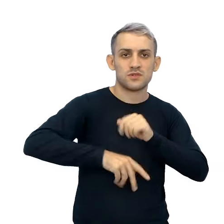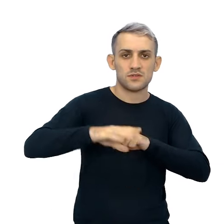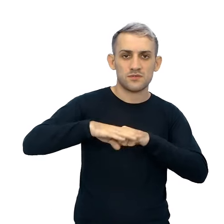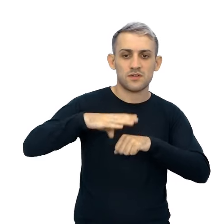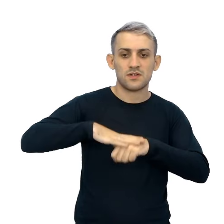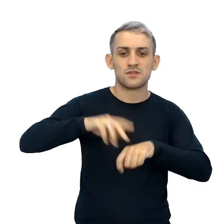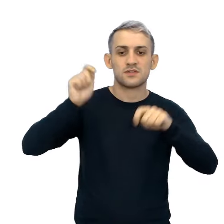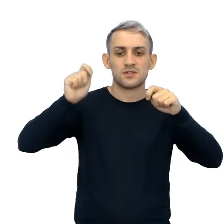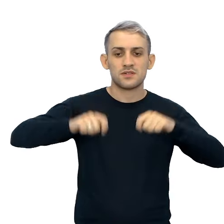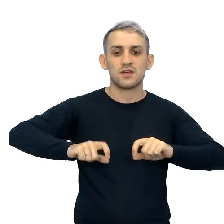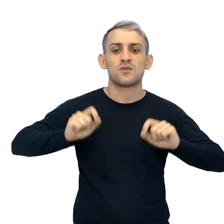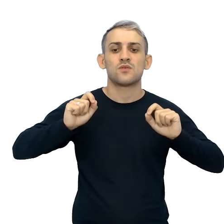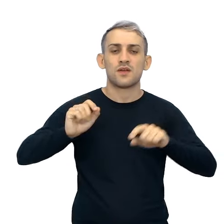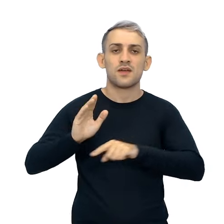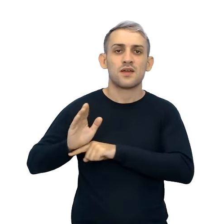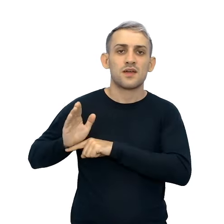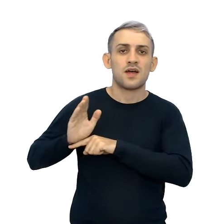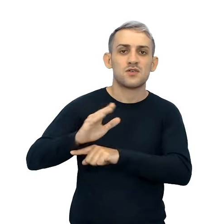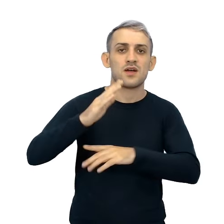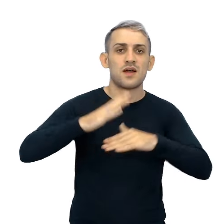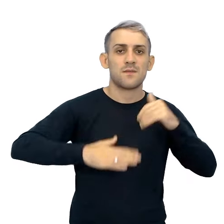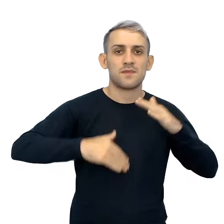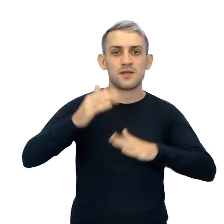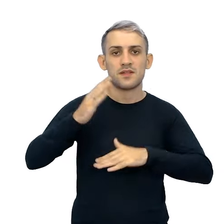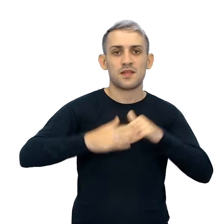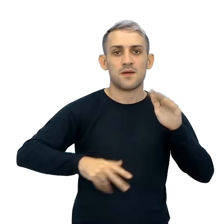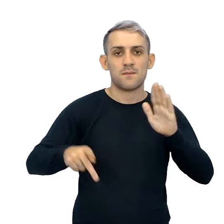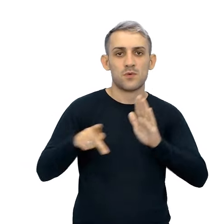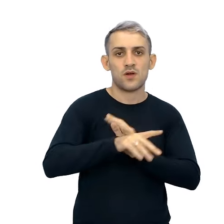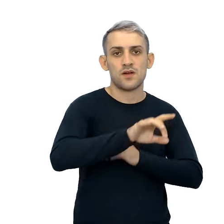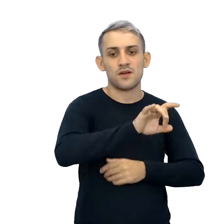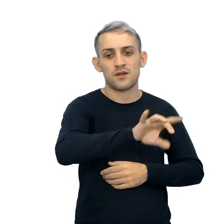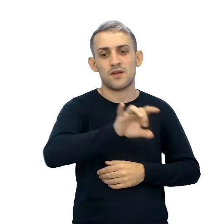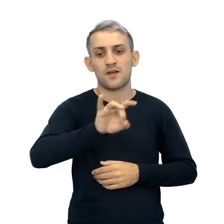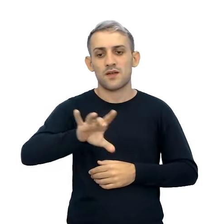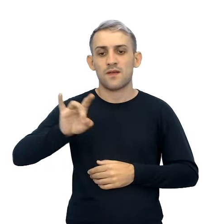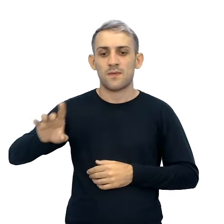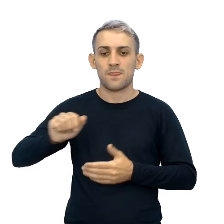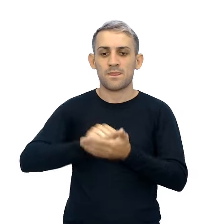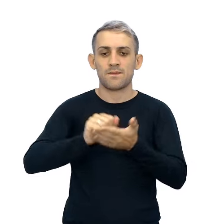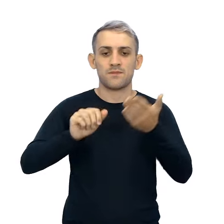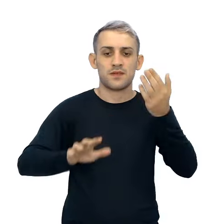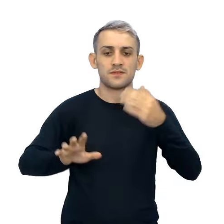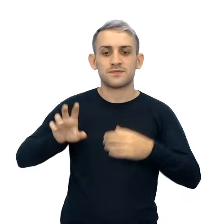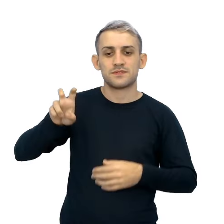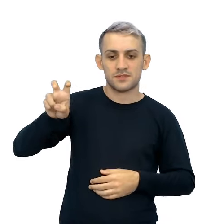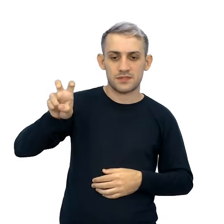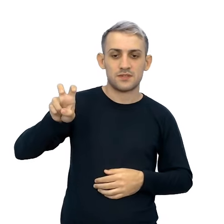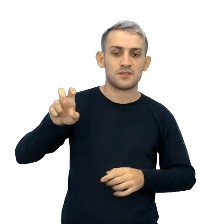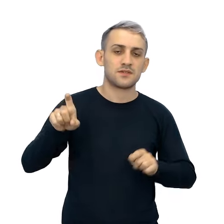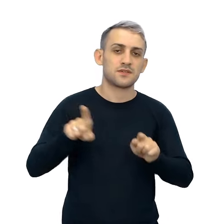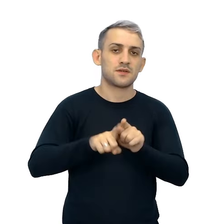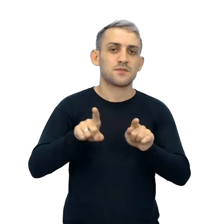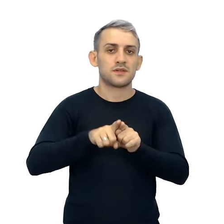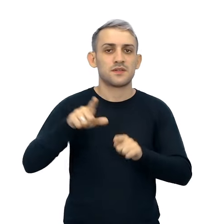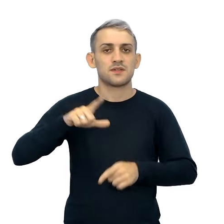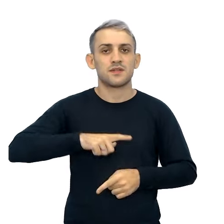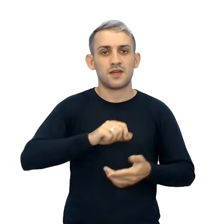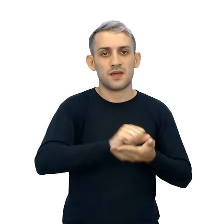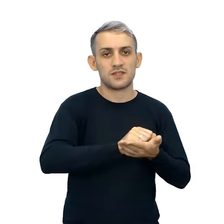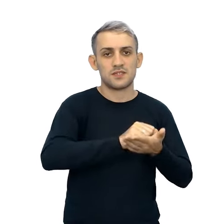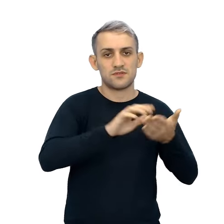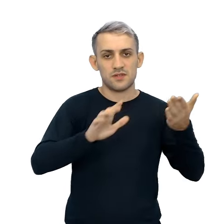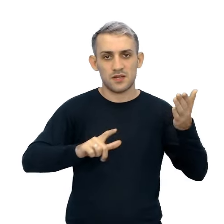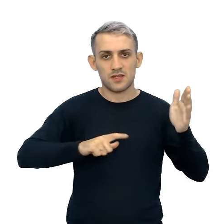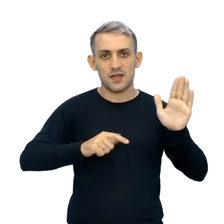poderá potencializar a habilidade essencial prevista nessa sequência de atividades 5, a partir das atividades que